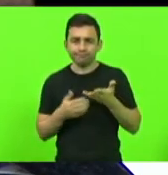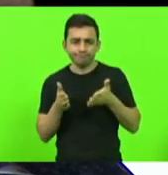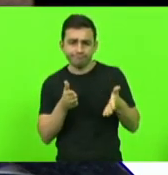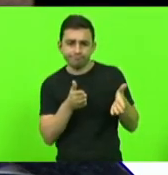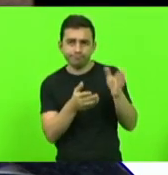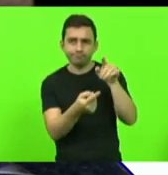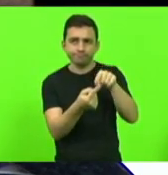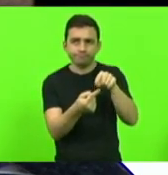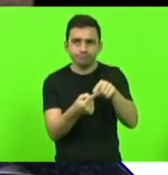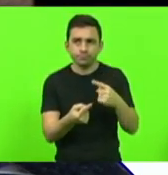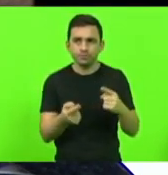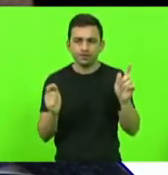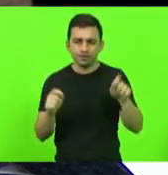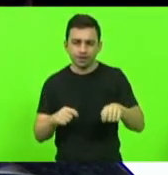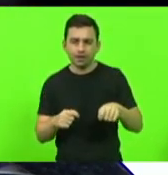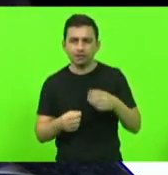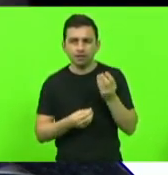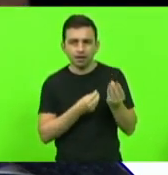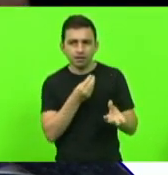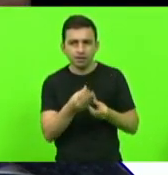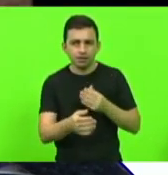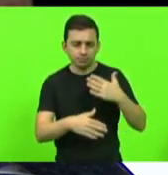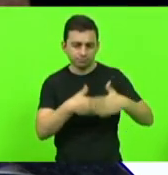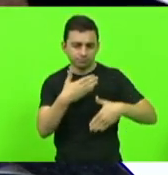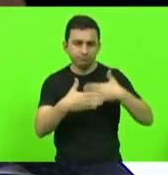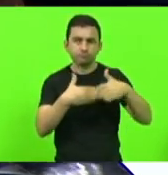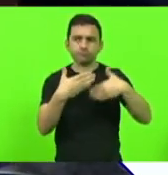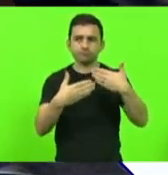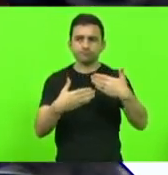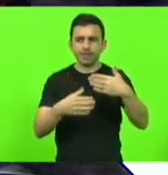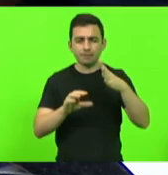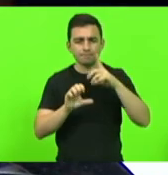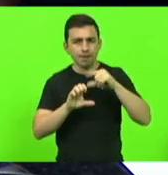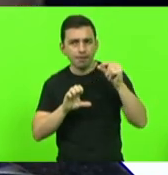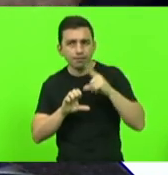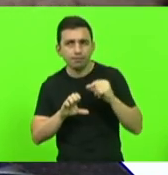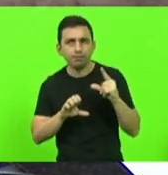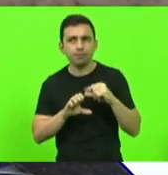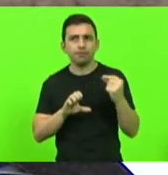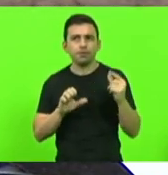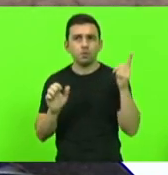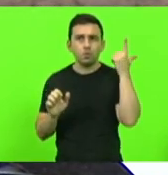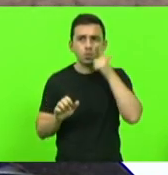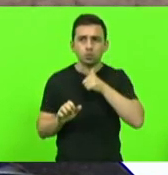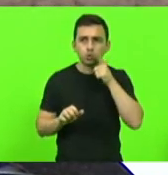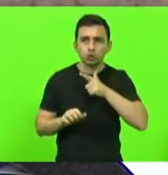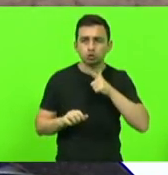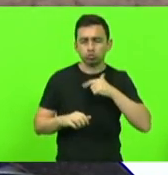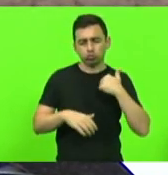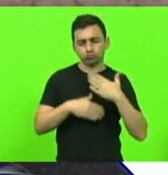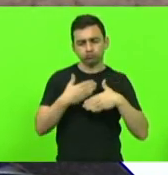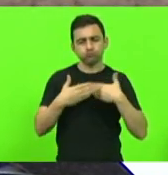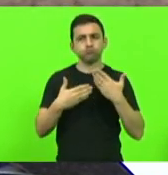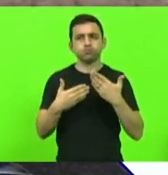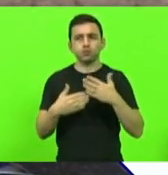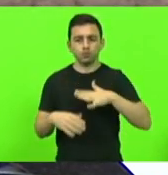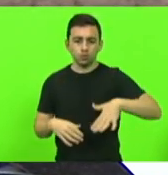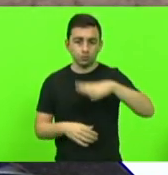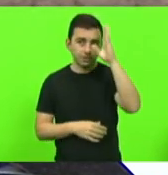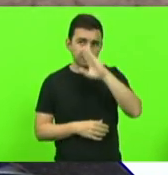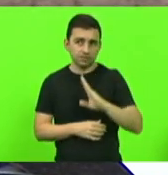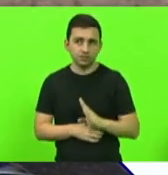ter oportunidade de se desenvolver, de empreender e de conseguir prosperar nesse Brasil